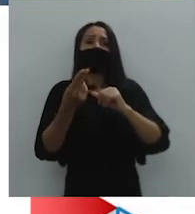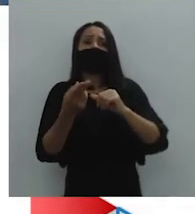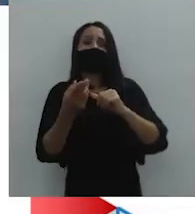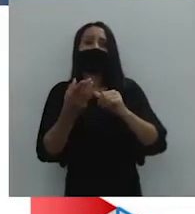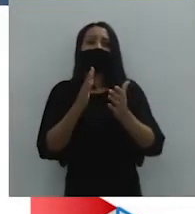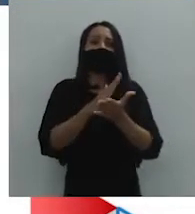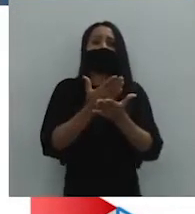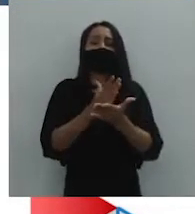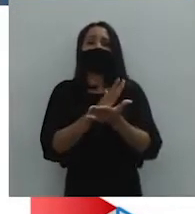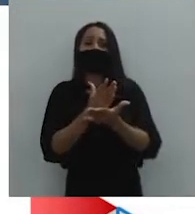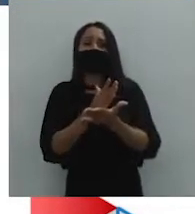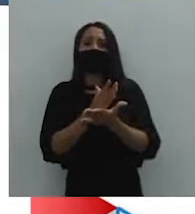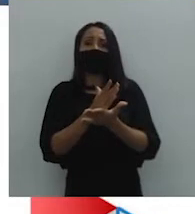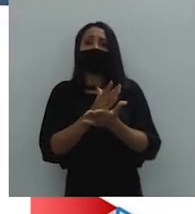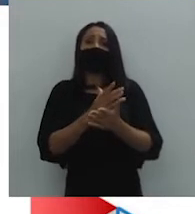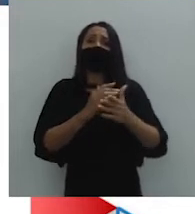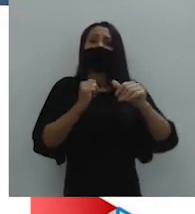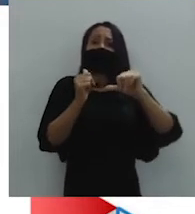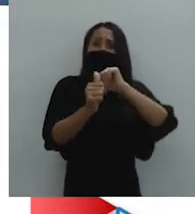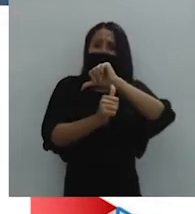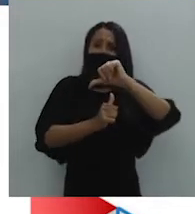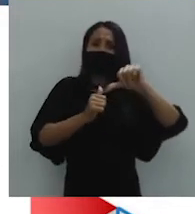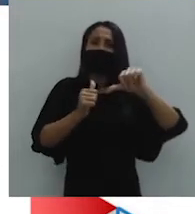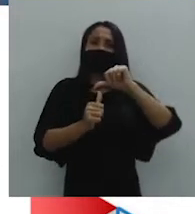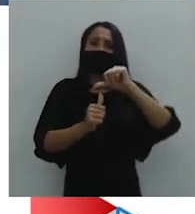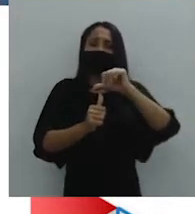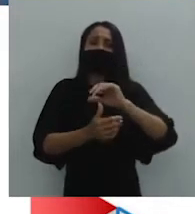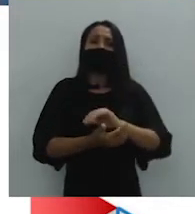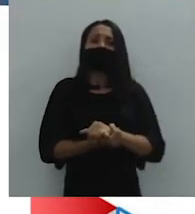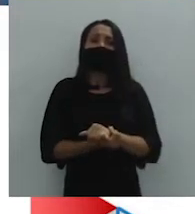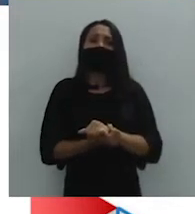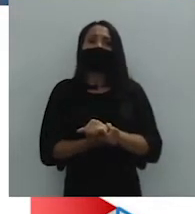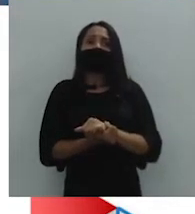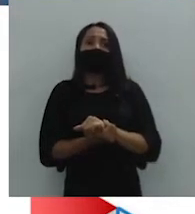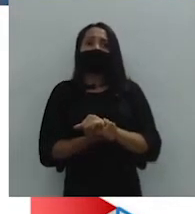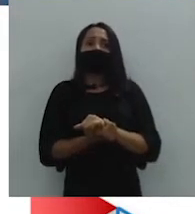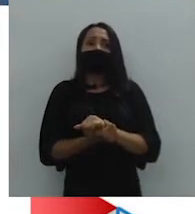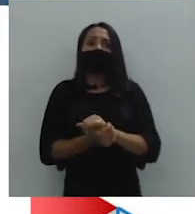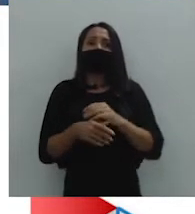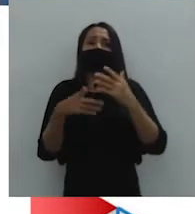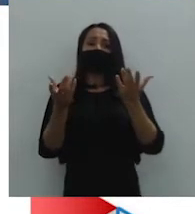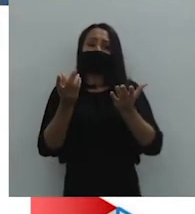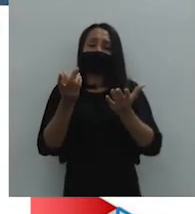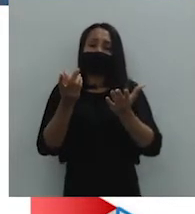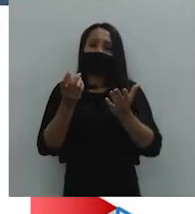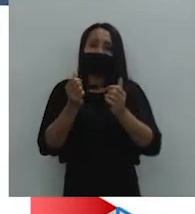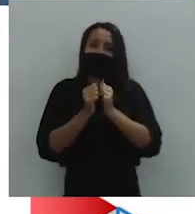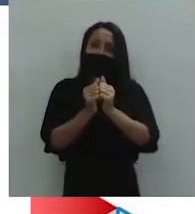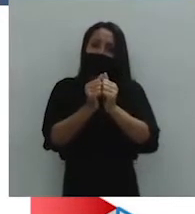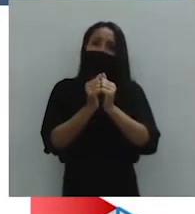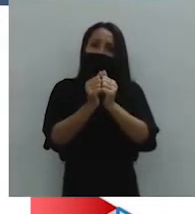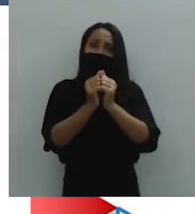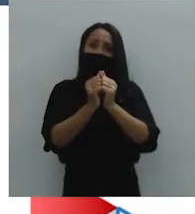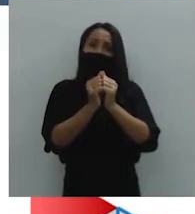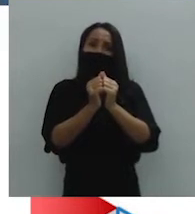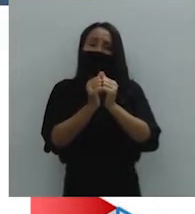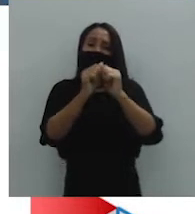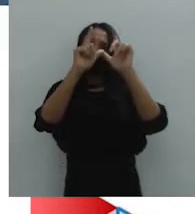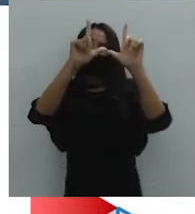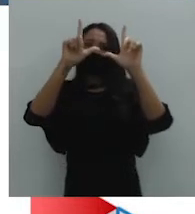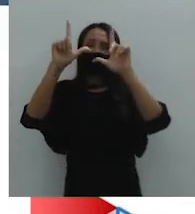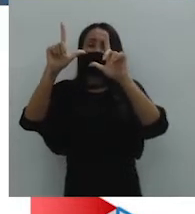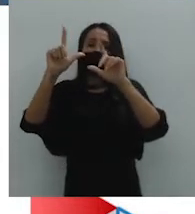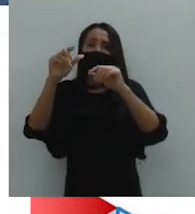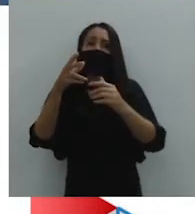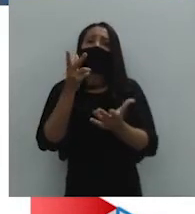vezes, deteriorando ou deformando. Nesse caso aqui, se vocês acompanharem comigo no slide, veja que